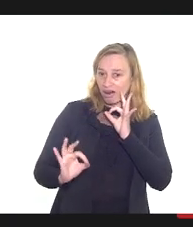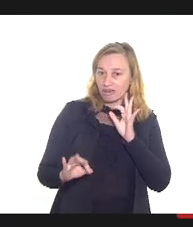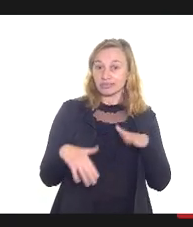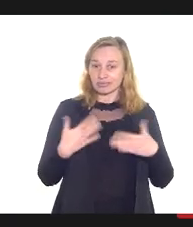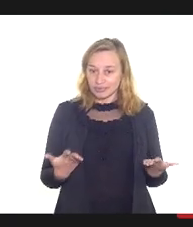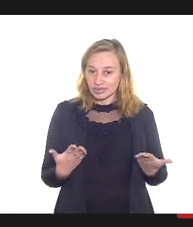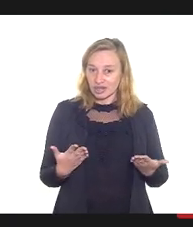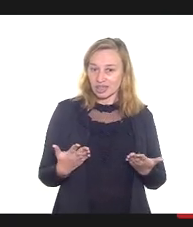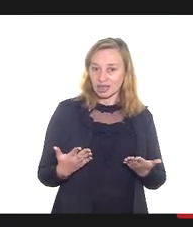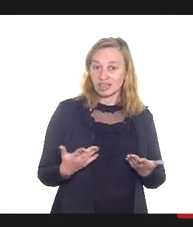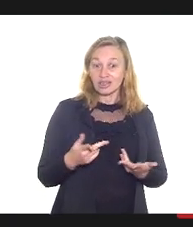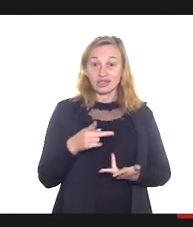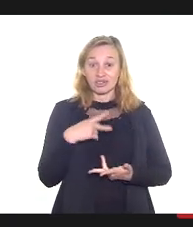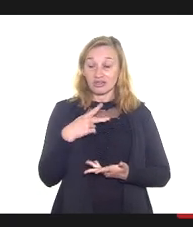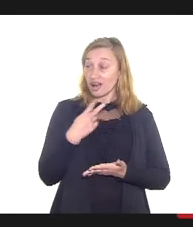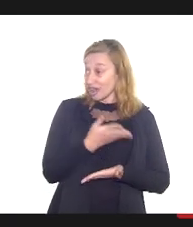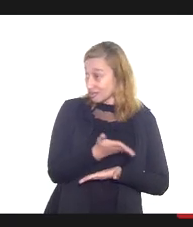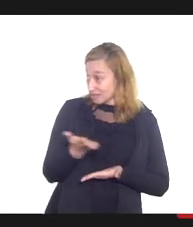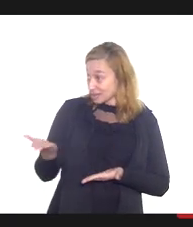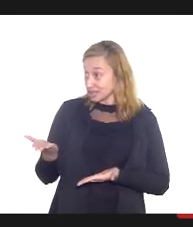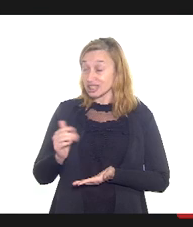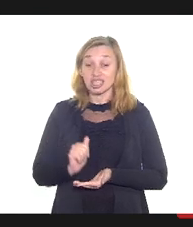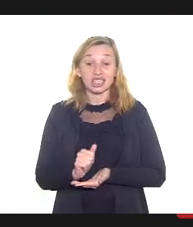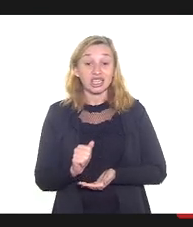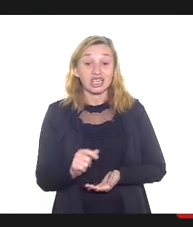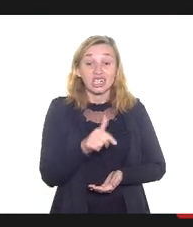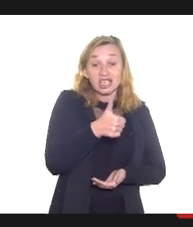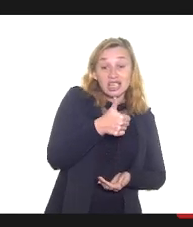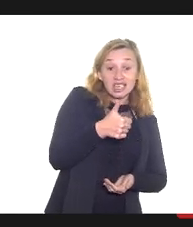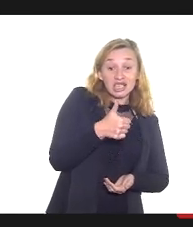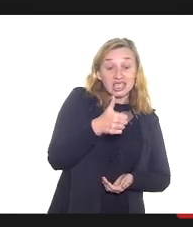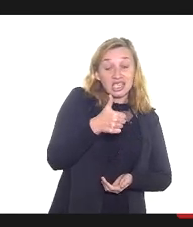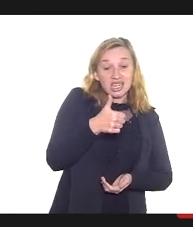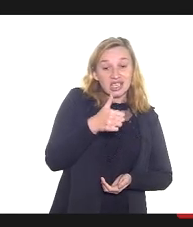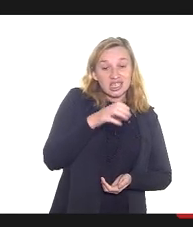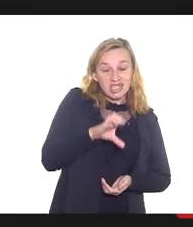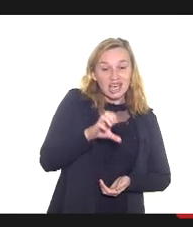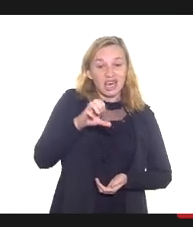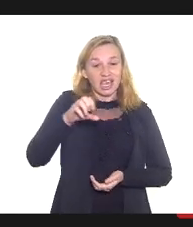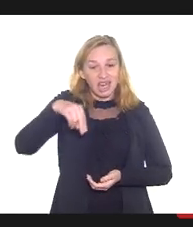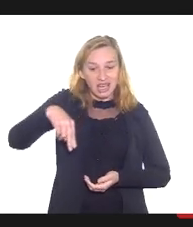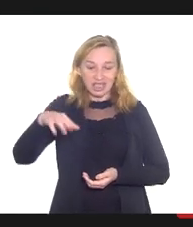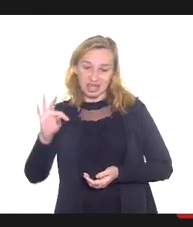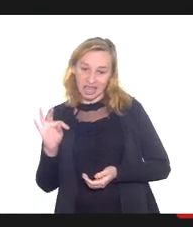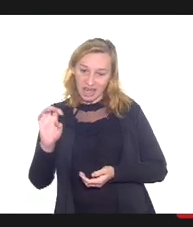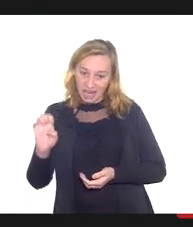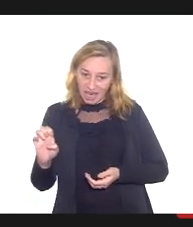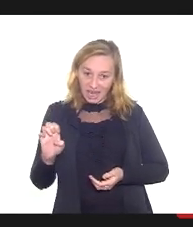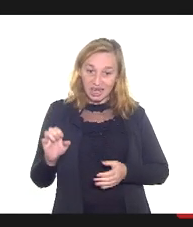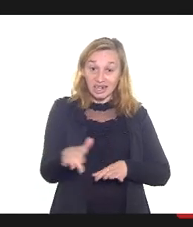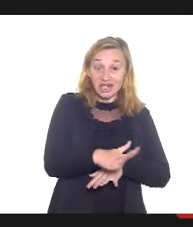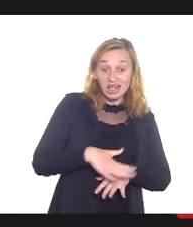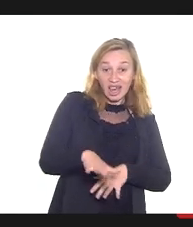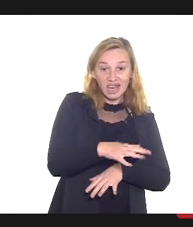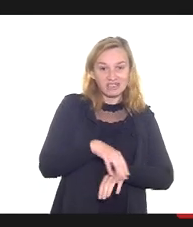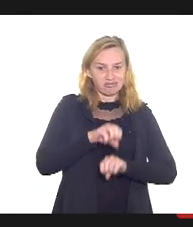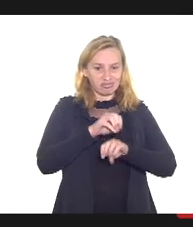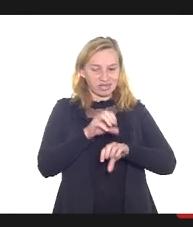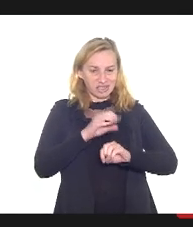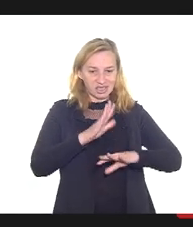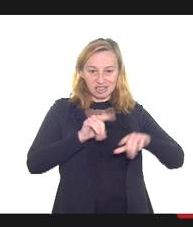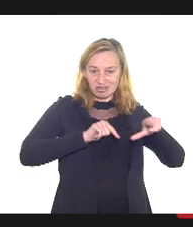eu fui contemplada em várias falas aqui, a CNTE, que é a Confederação Nacional dos Trabalhadores em Educação, tem feito